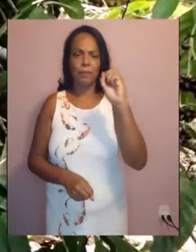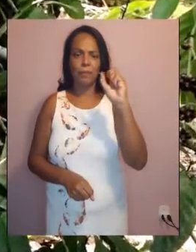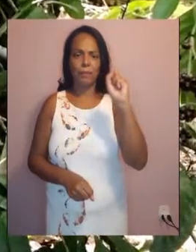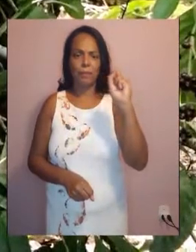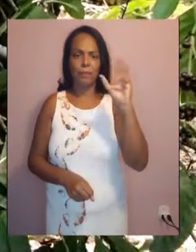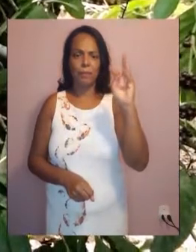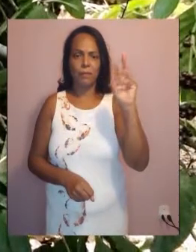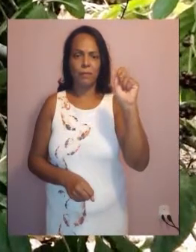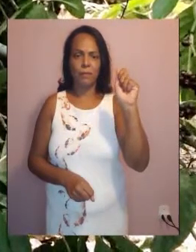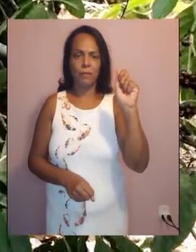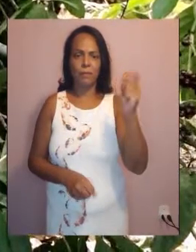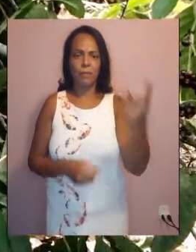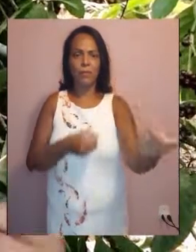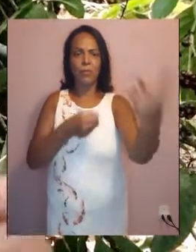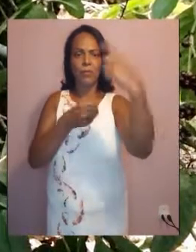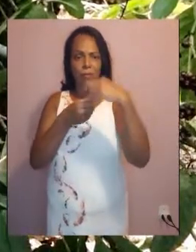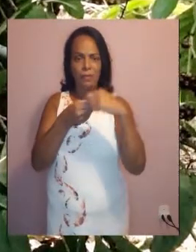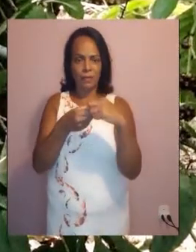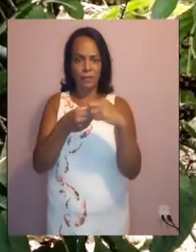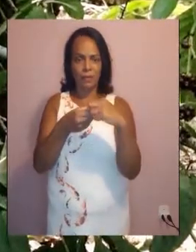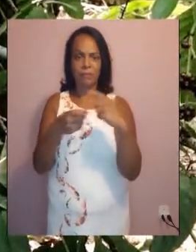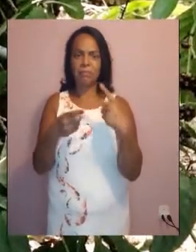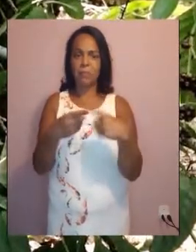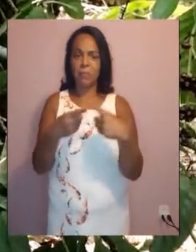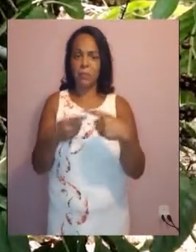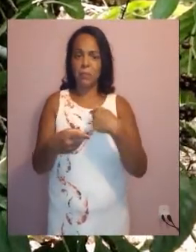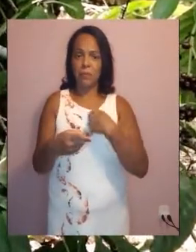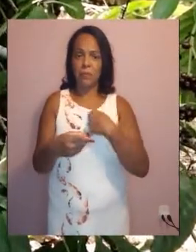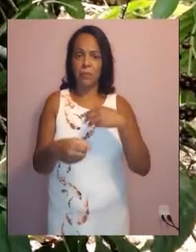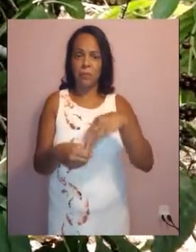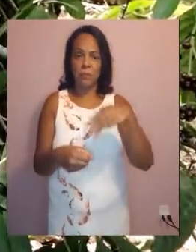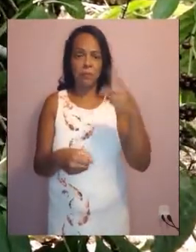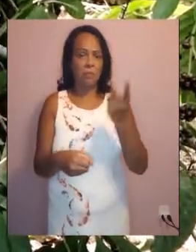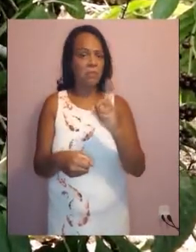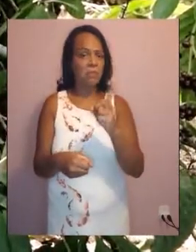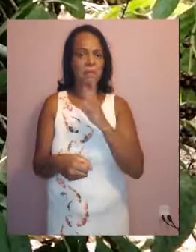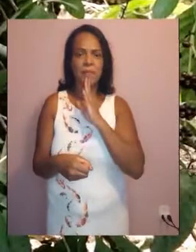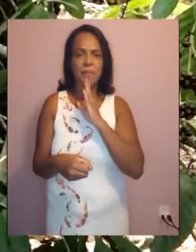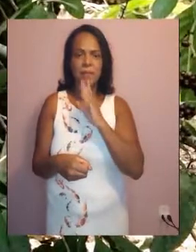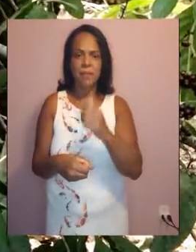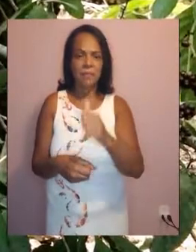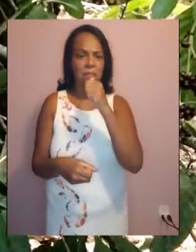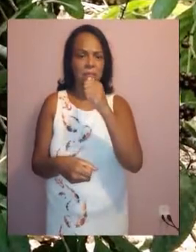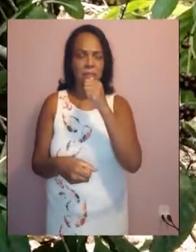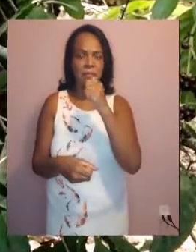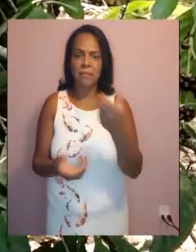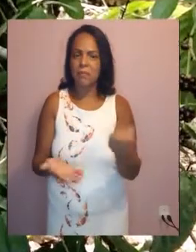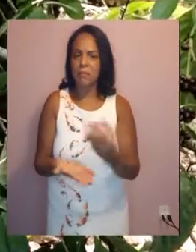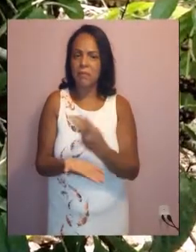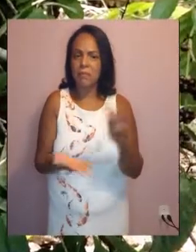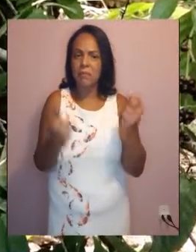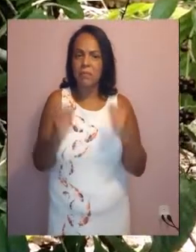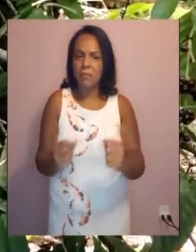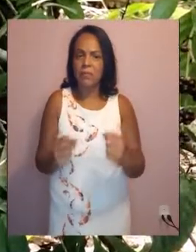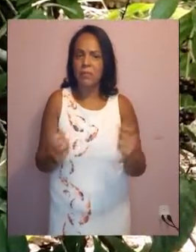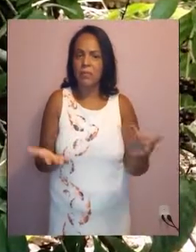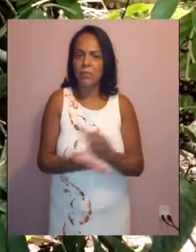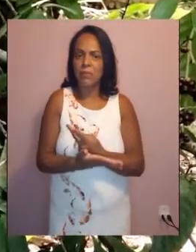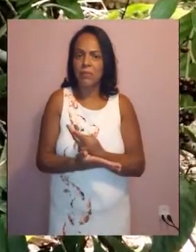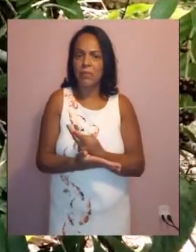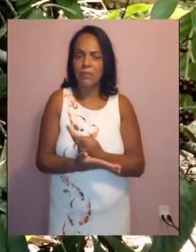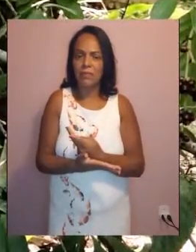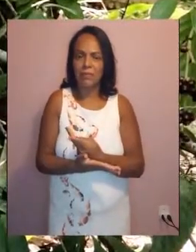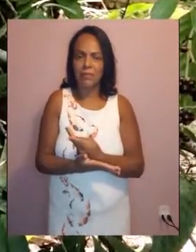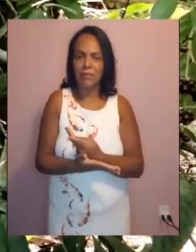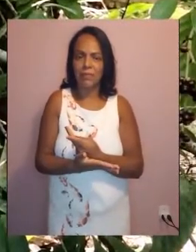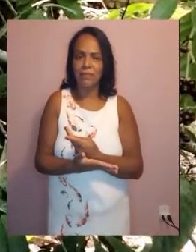esperar o Antônio Costa. Até que o Antônio Costa voltou. Aí ele fez a proposta, só que o Antônio Costa